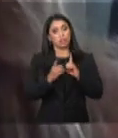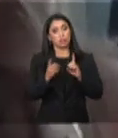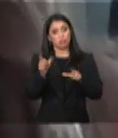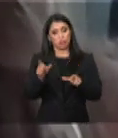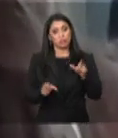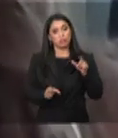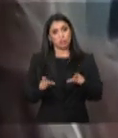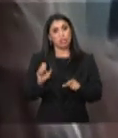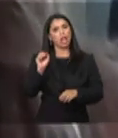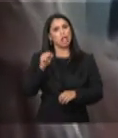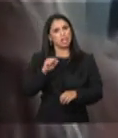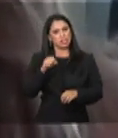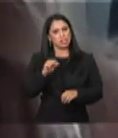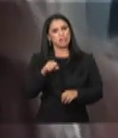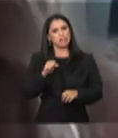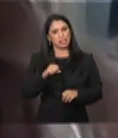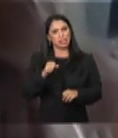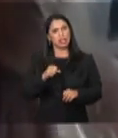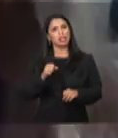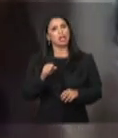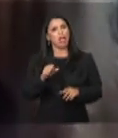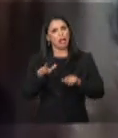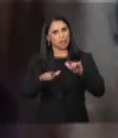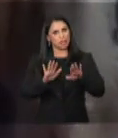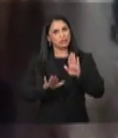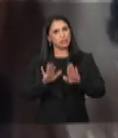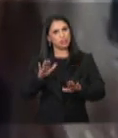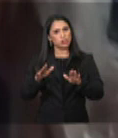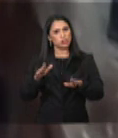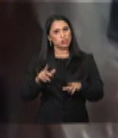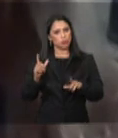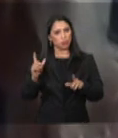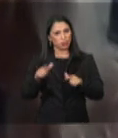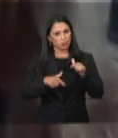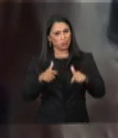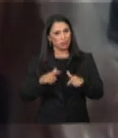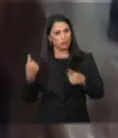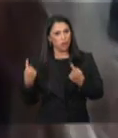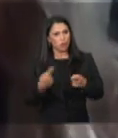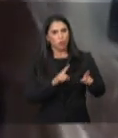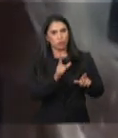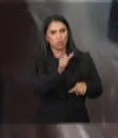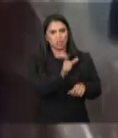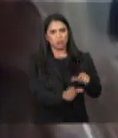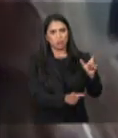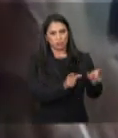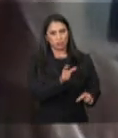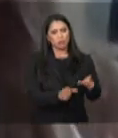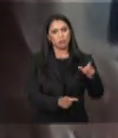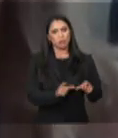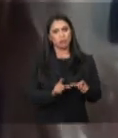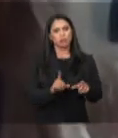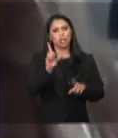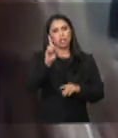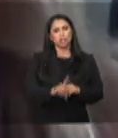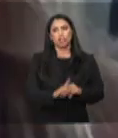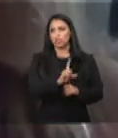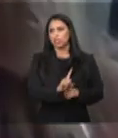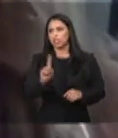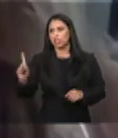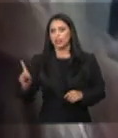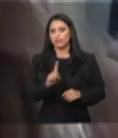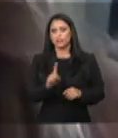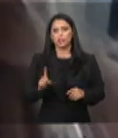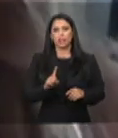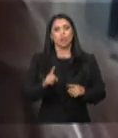nossos serviços violam essas pessoas sobre o direito de vir e permanecer pelo direito sentir seus pertences